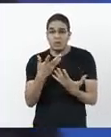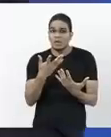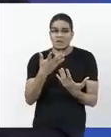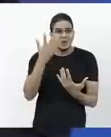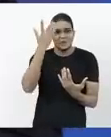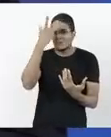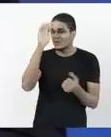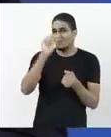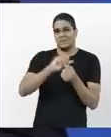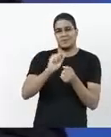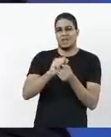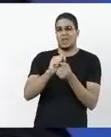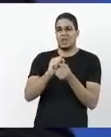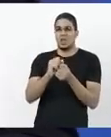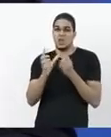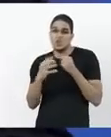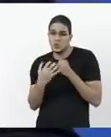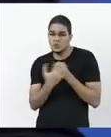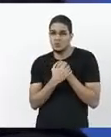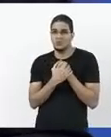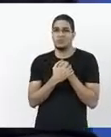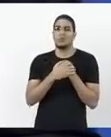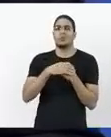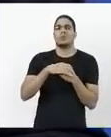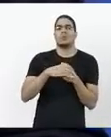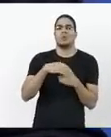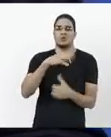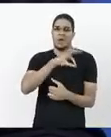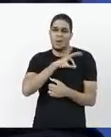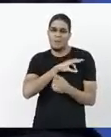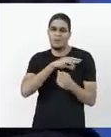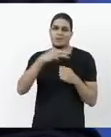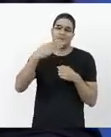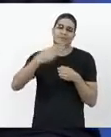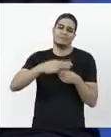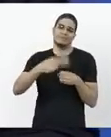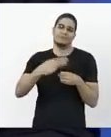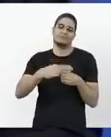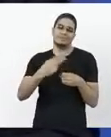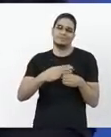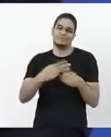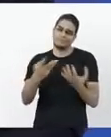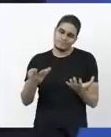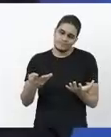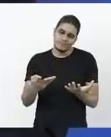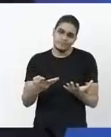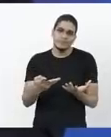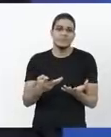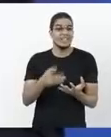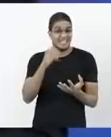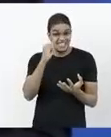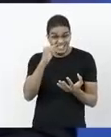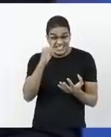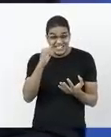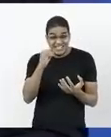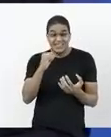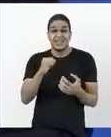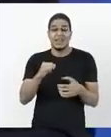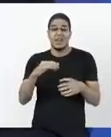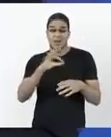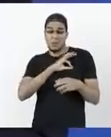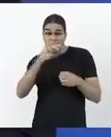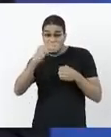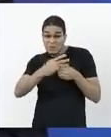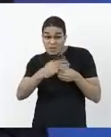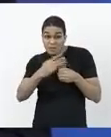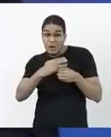conta de prédios fechados. E aí, vidas poderiam ser salvas se essa guarda municipal estivesse realmente na rua, aparelhada e treinada para